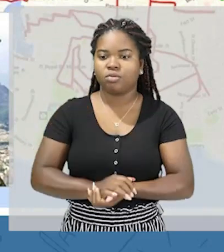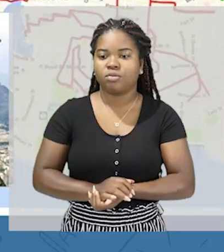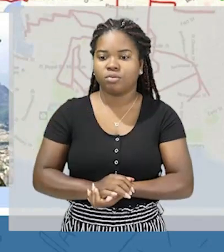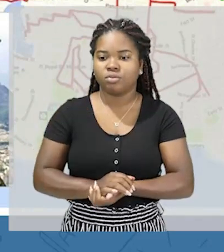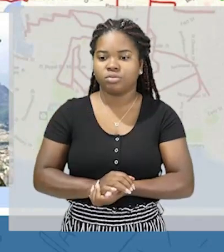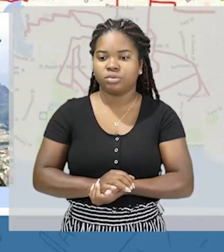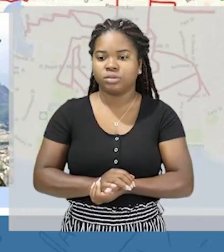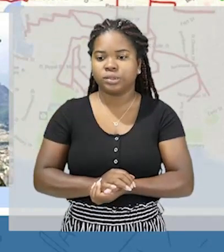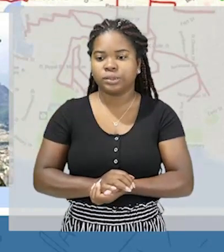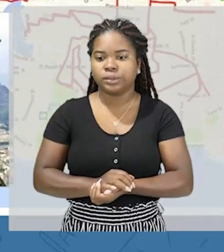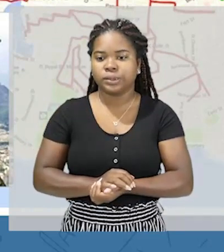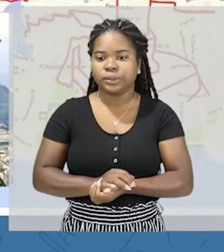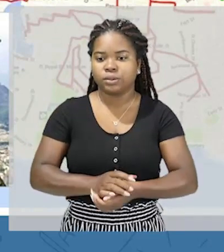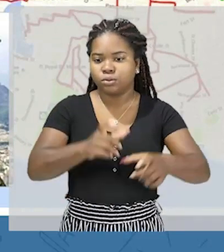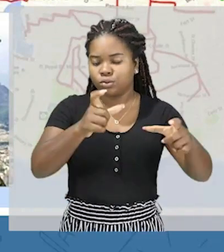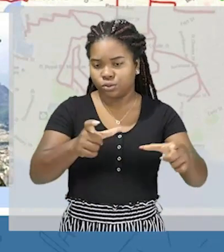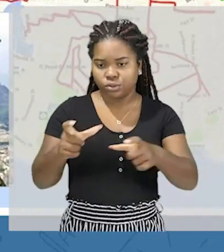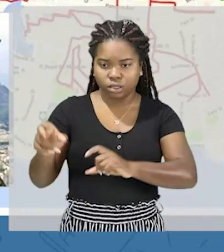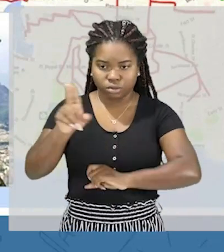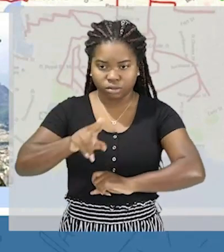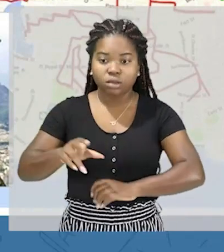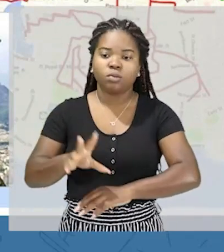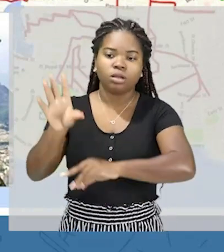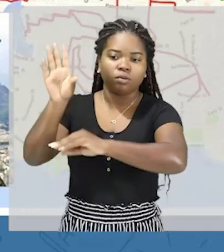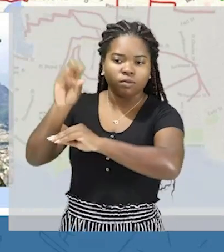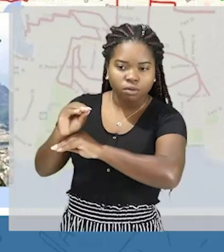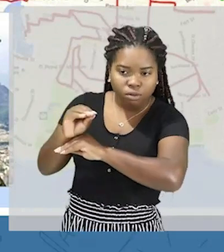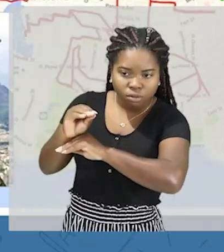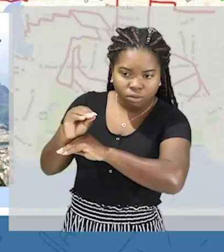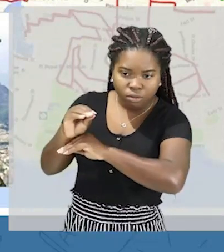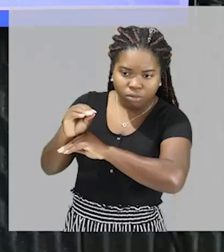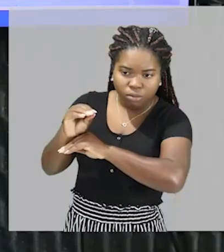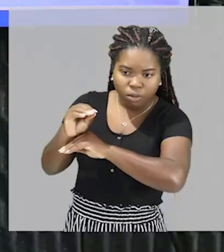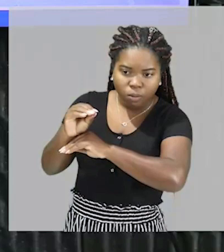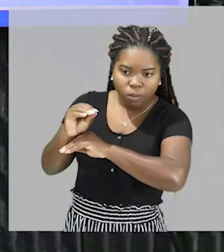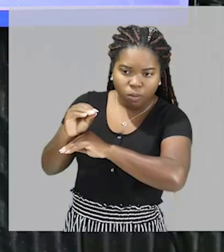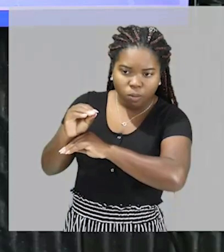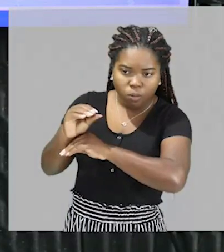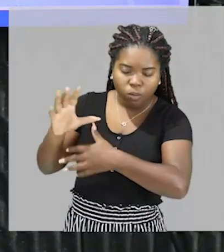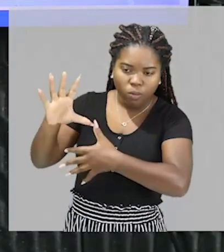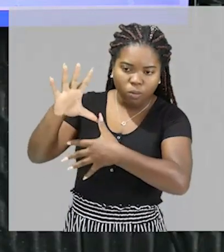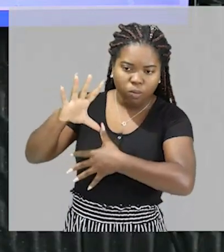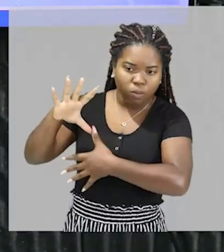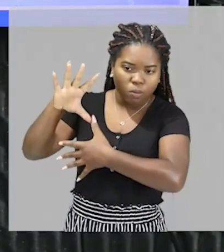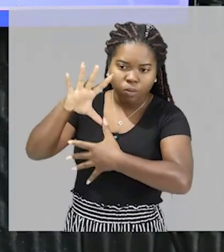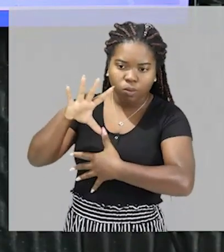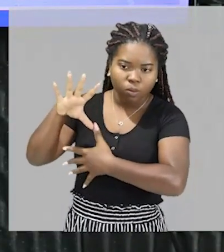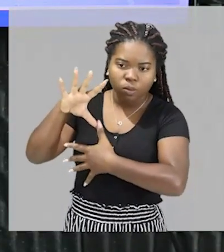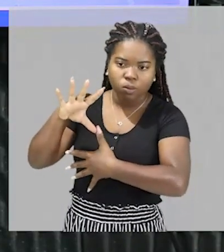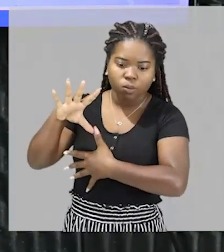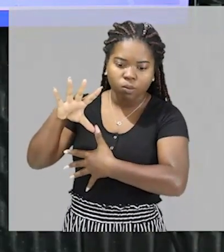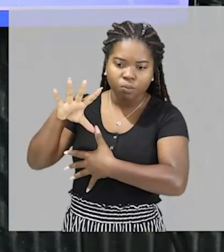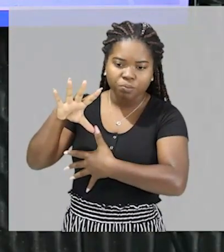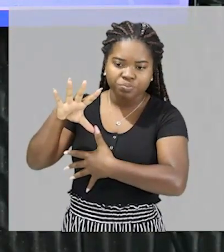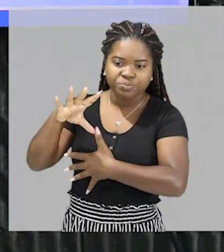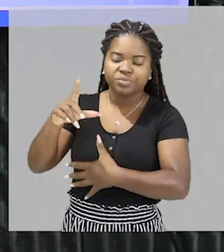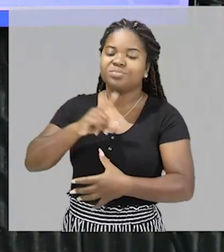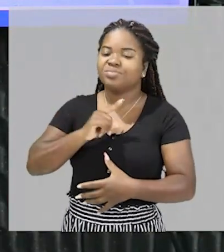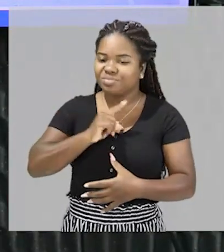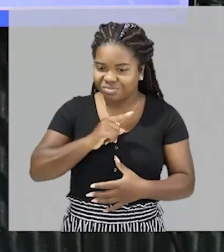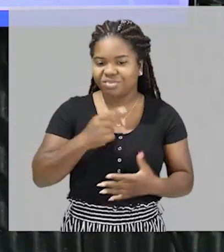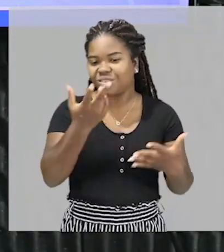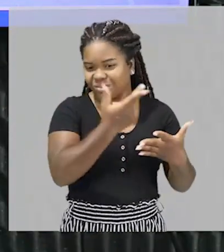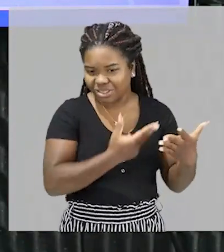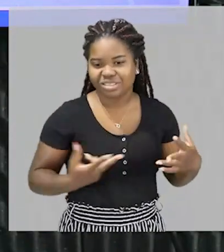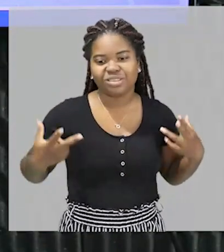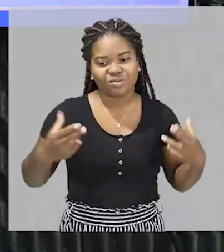utilizou. E aí, quando ele fotografa, né, o mapa pela vista aérea, ele tem o desenho do Cristo Redentor